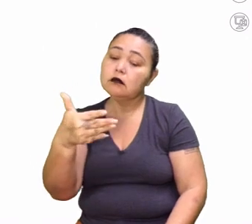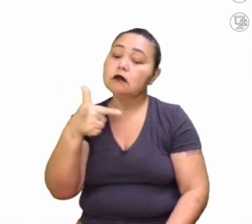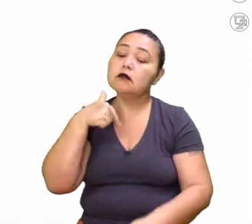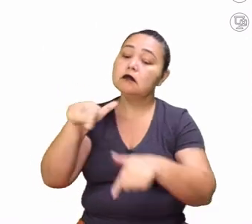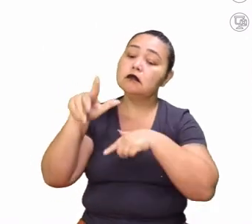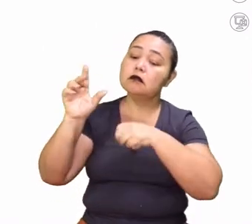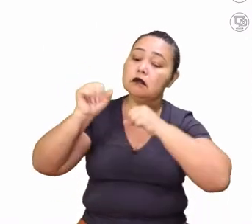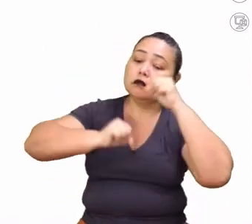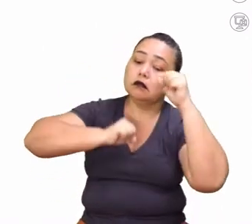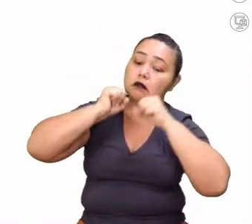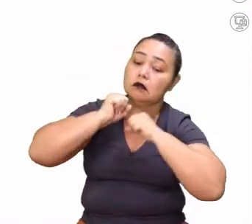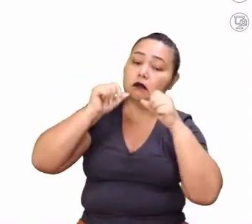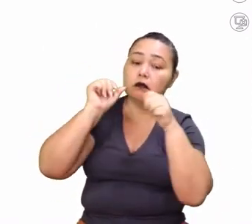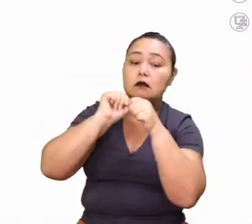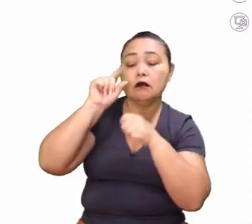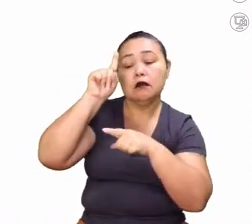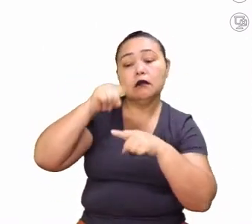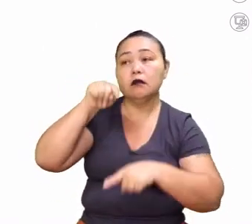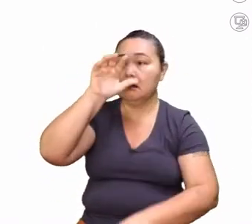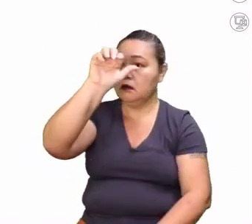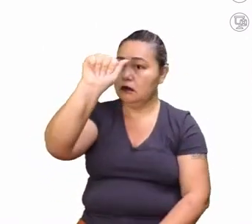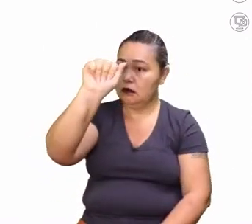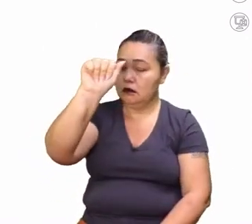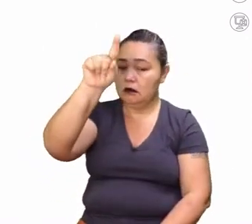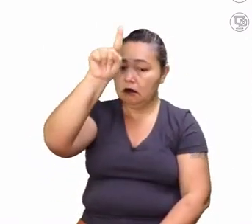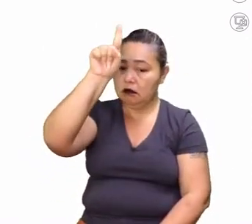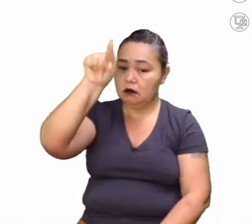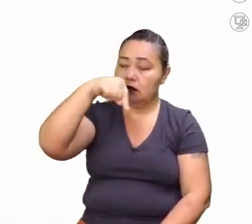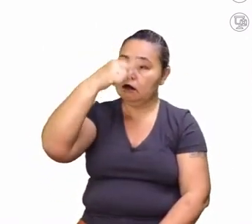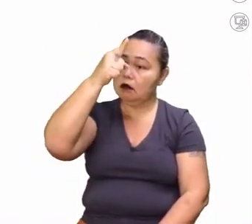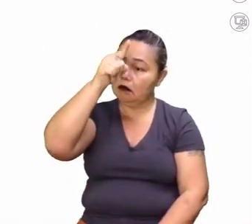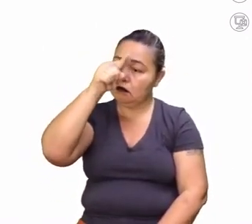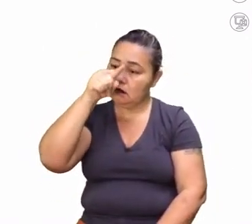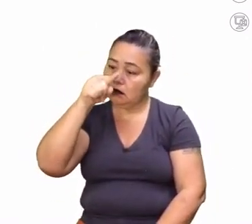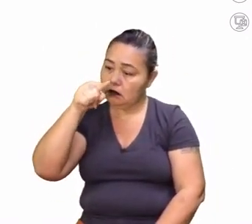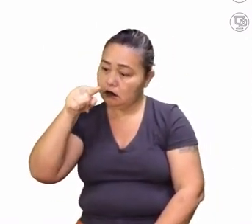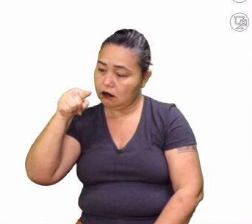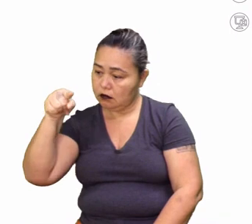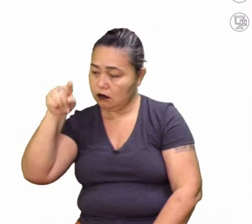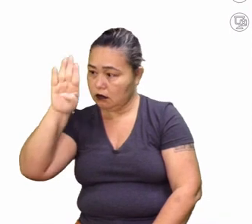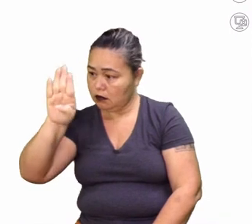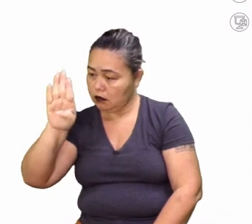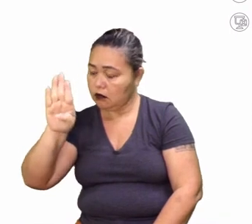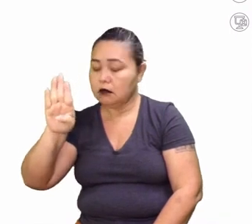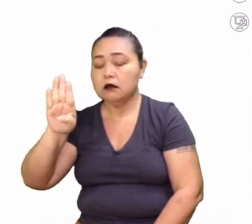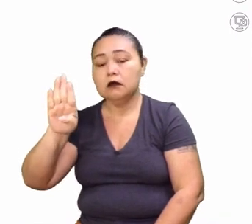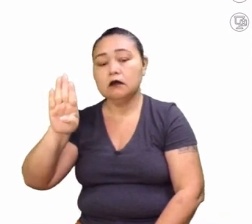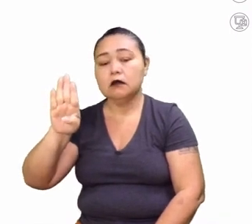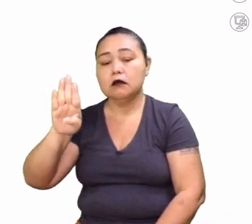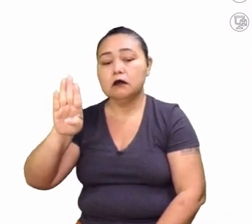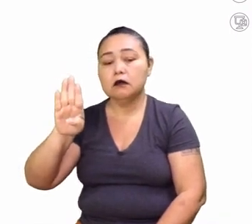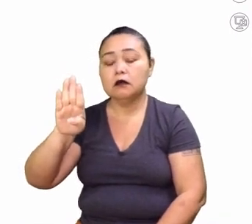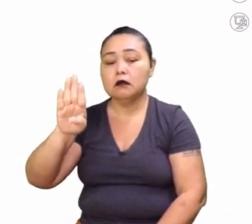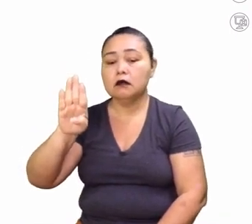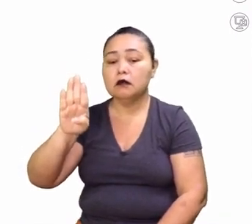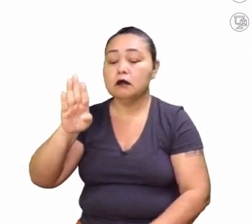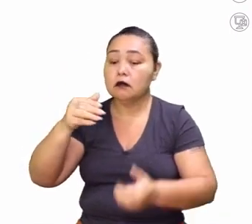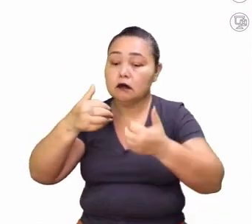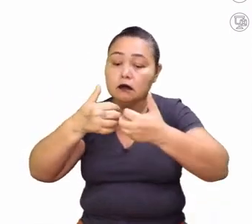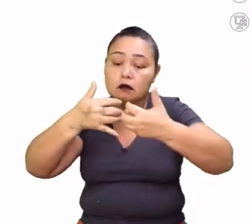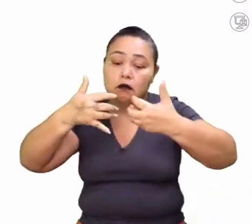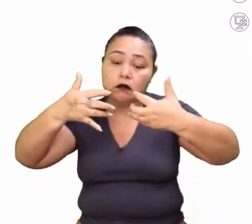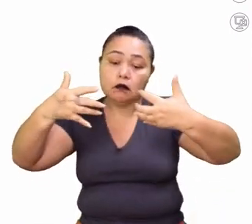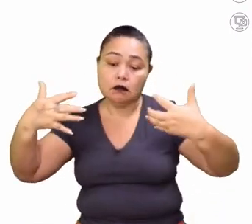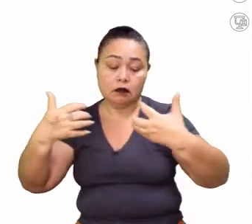máquina no ponto a em seguida nós fomos até um ponto b então houve uma expansão